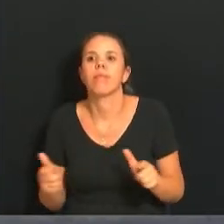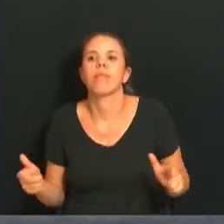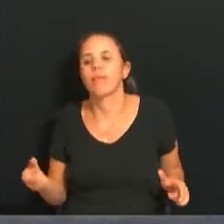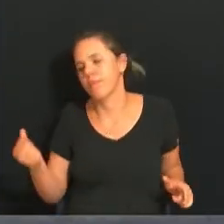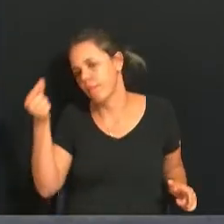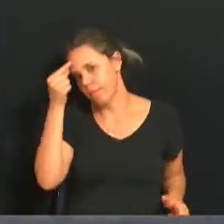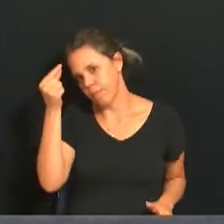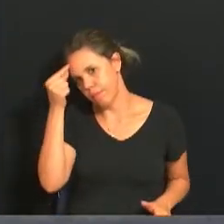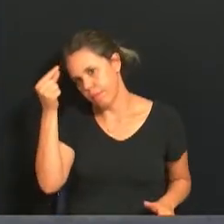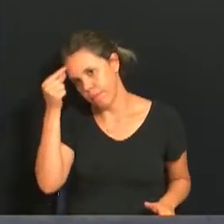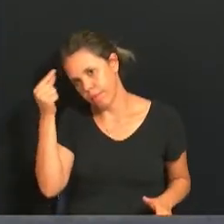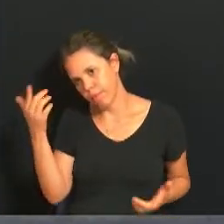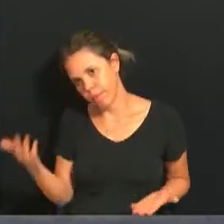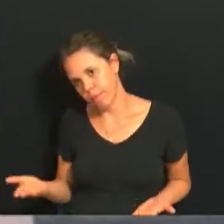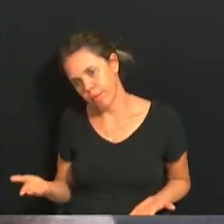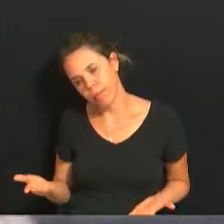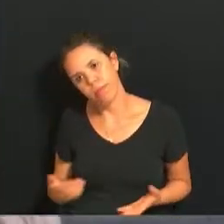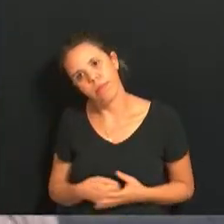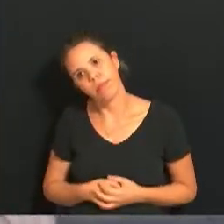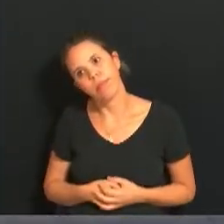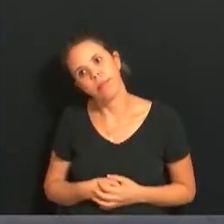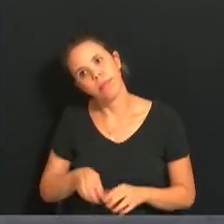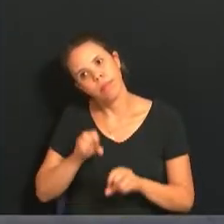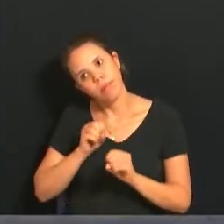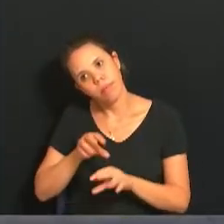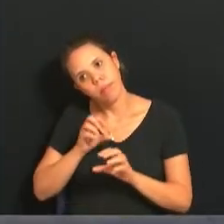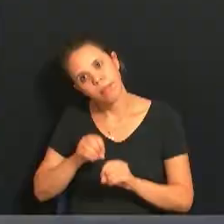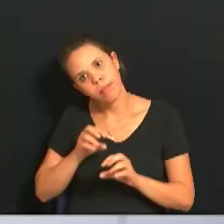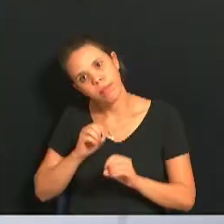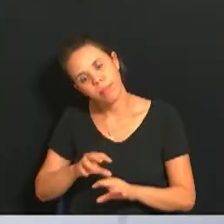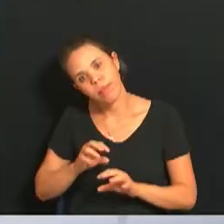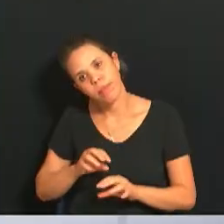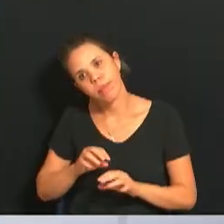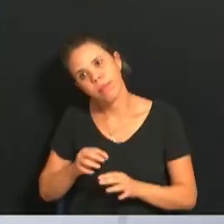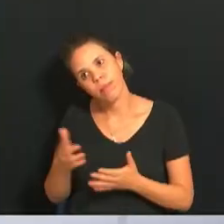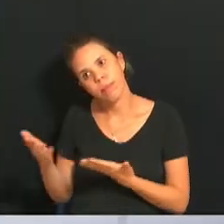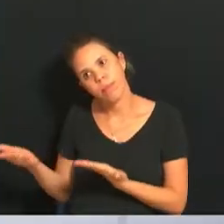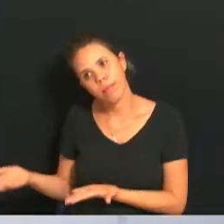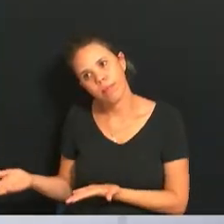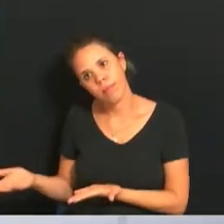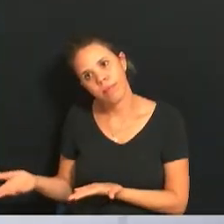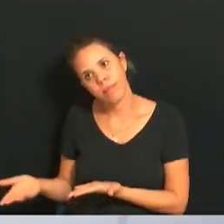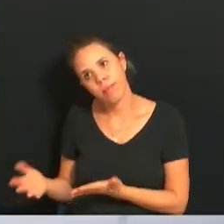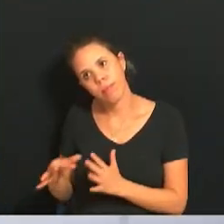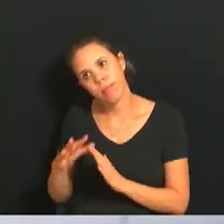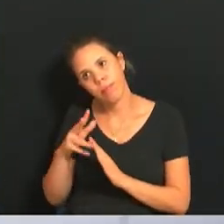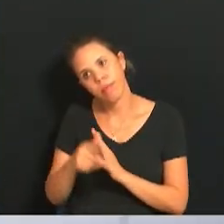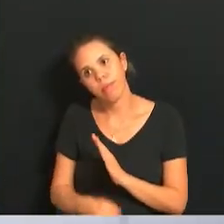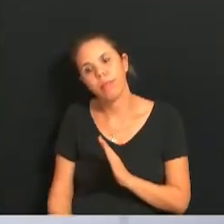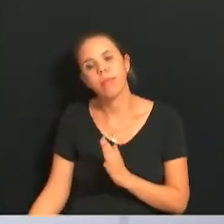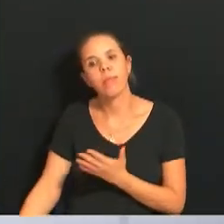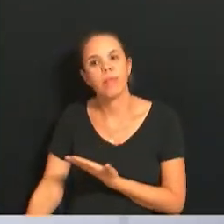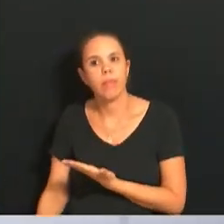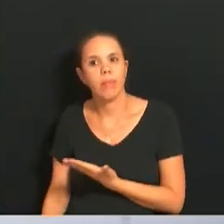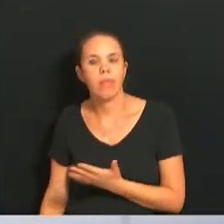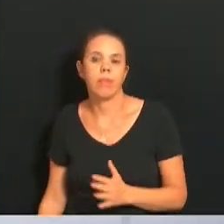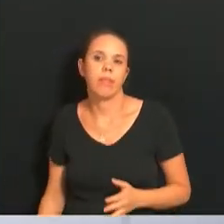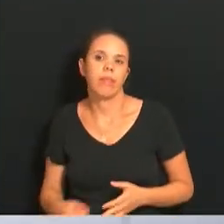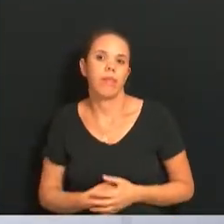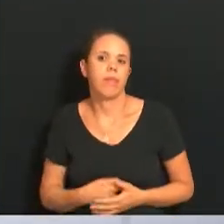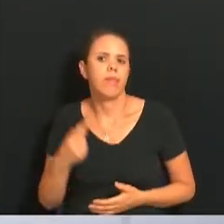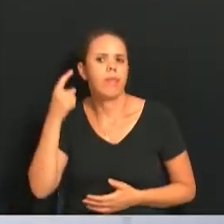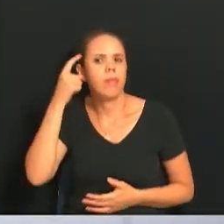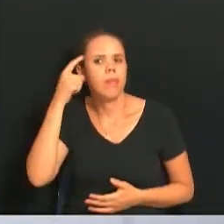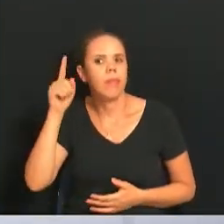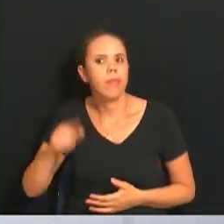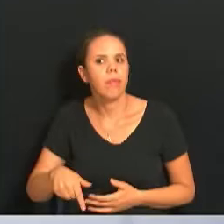consciência política no processo de educação ambiental, educação ecológica, e, eventualmente, pensar